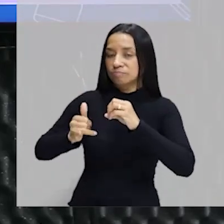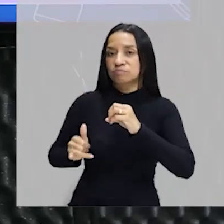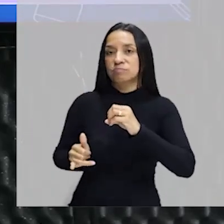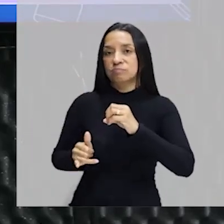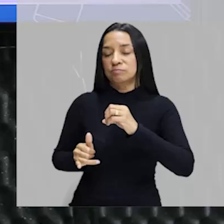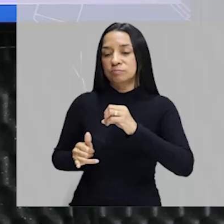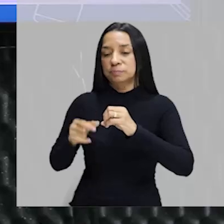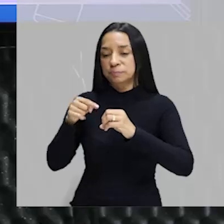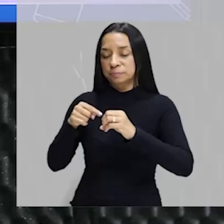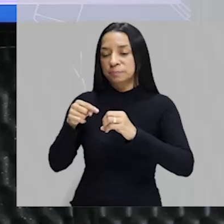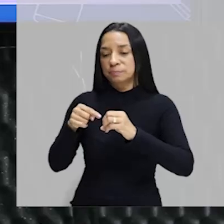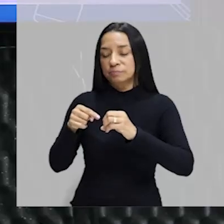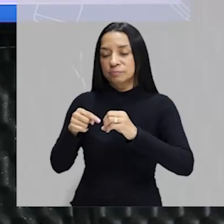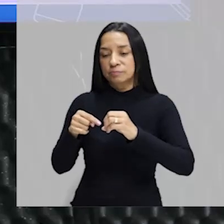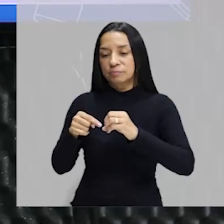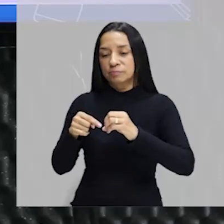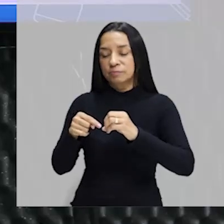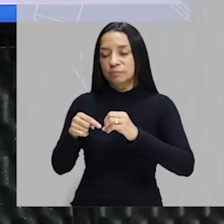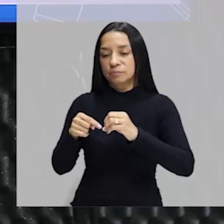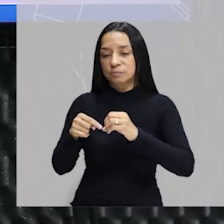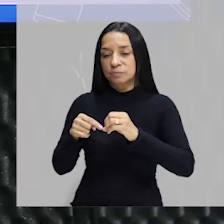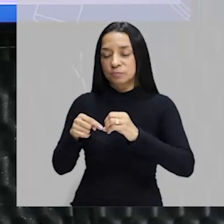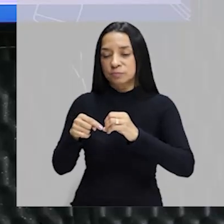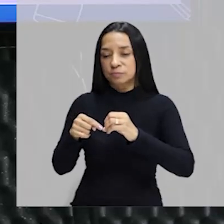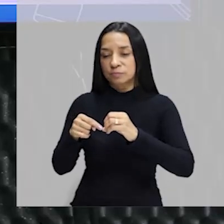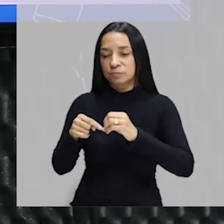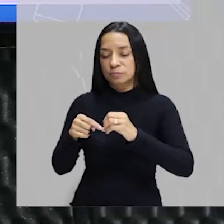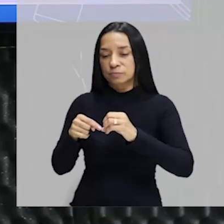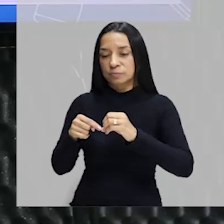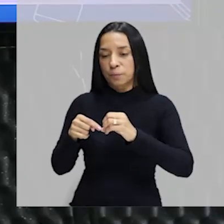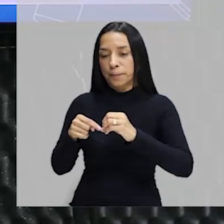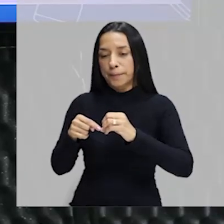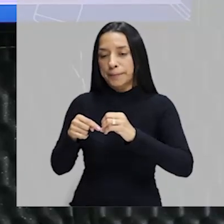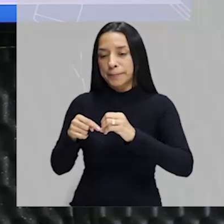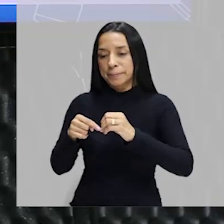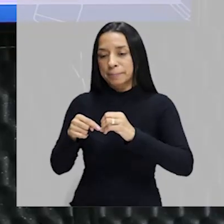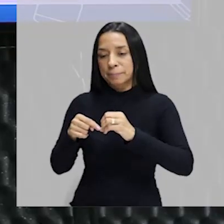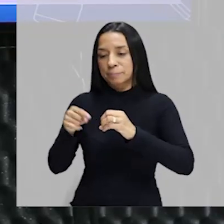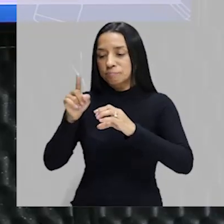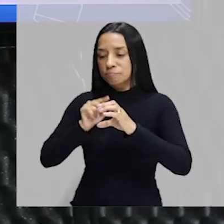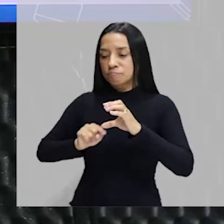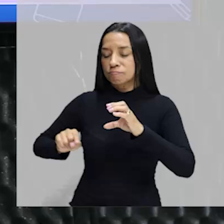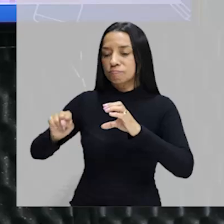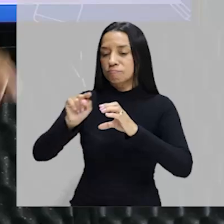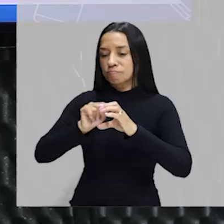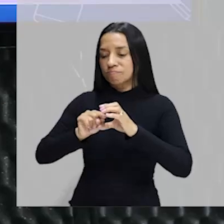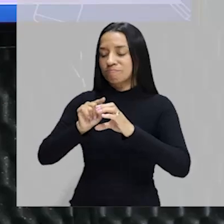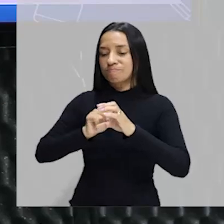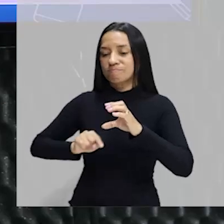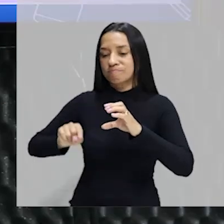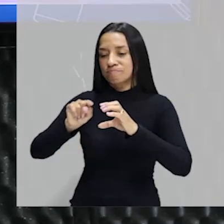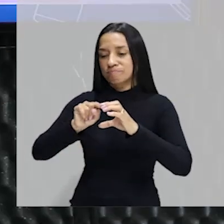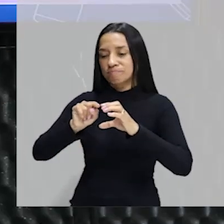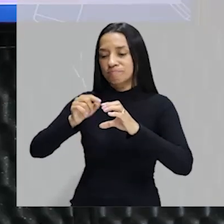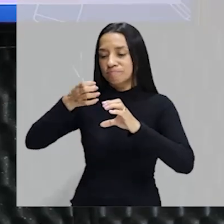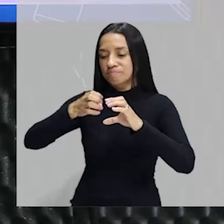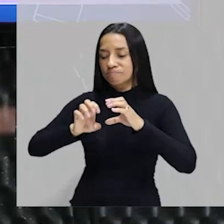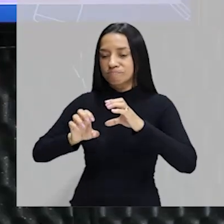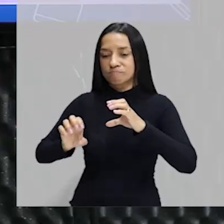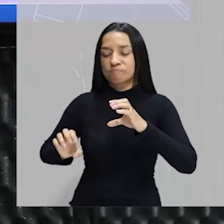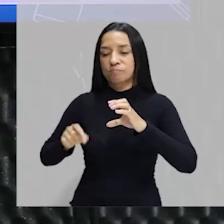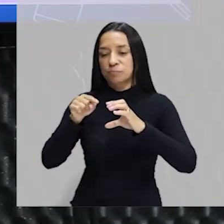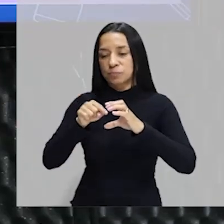né? E aí eles vão, esses elétrons eles vão ser entregues na cadeia transportadora de elétrons,